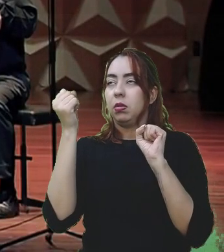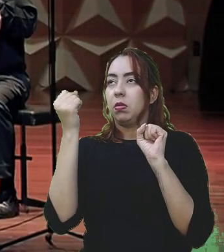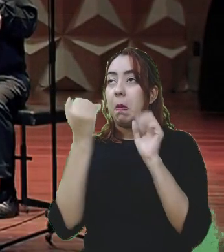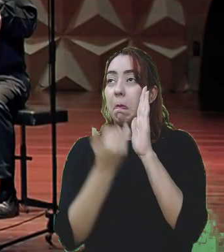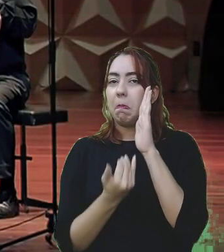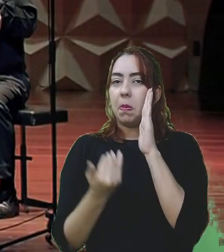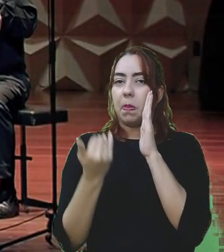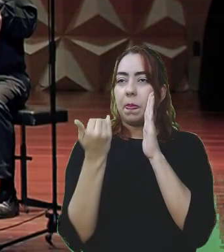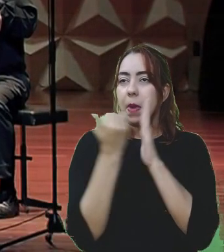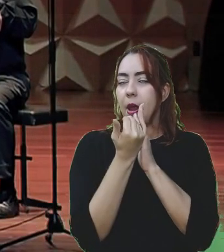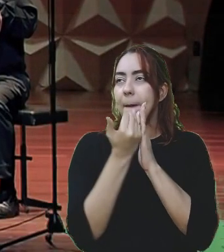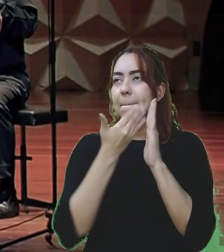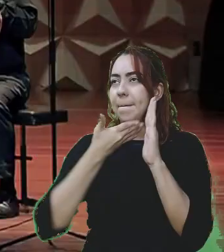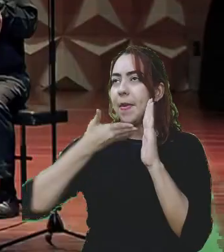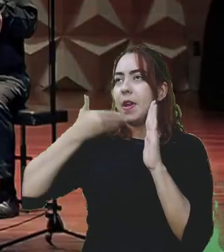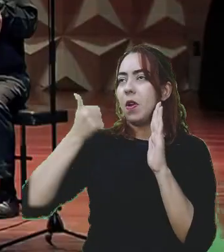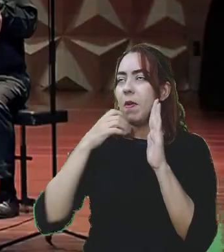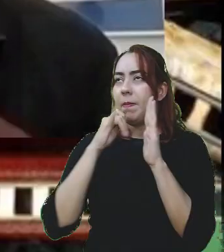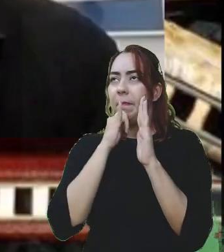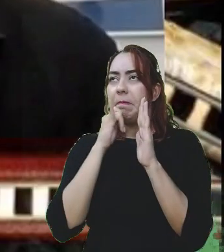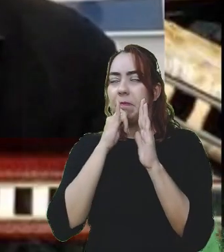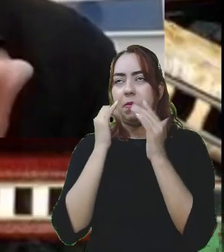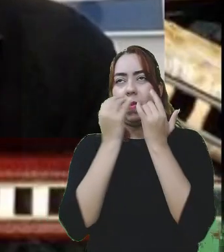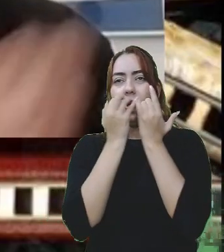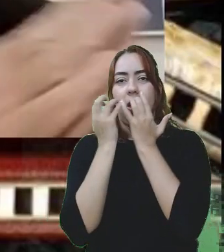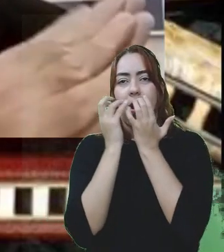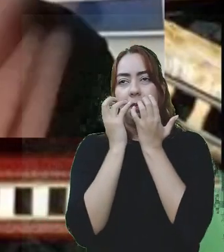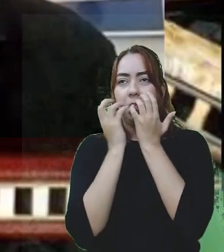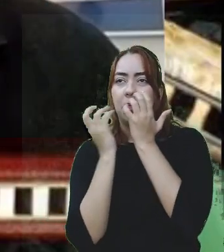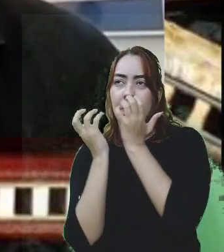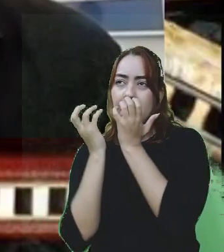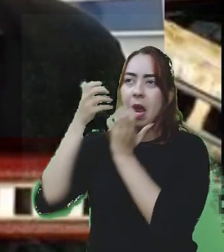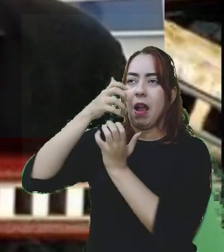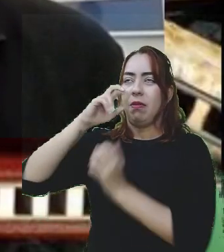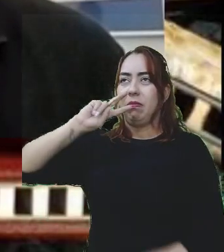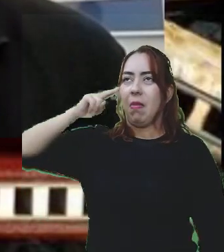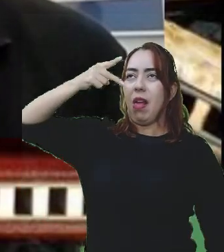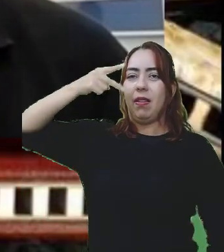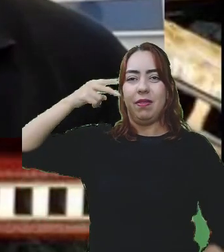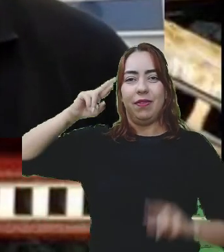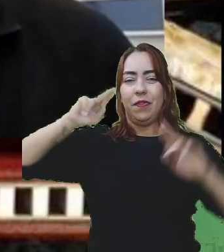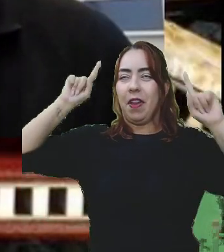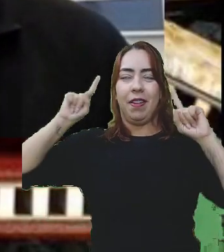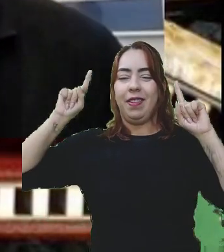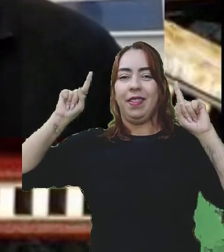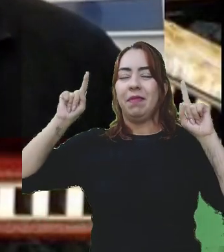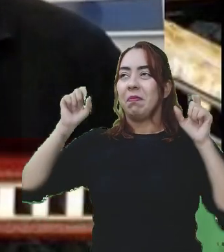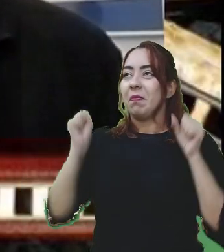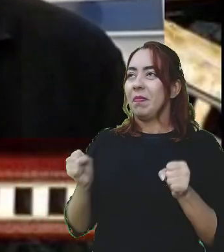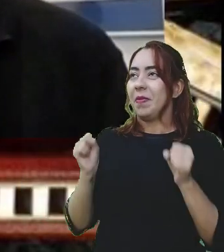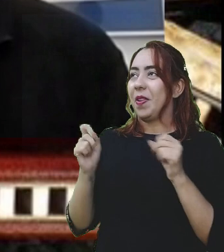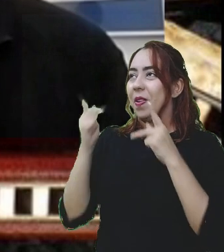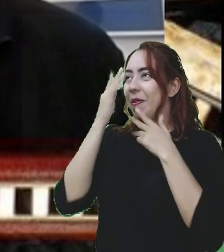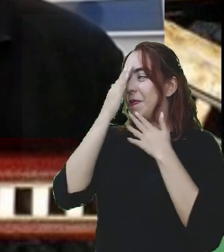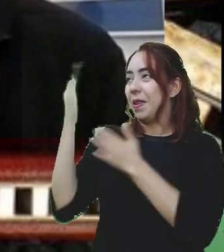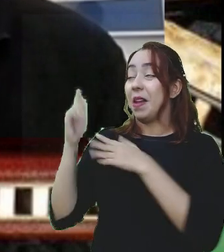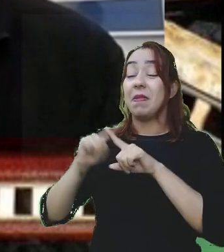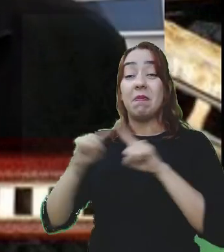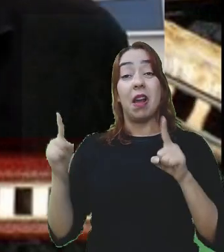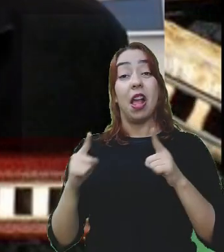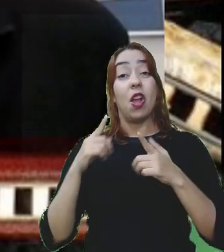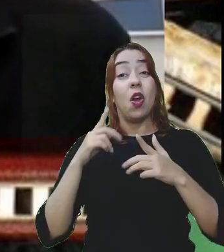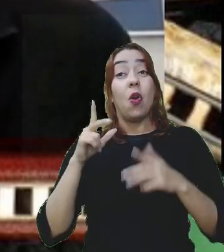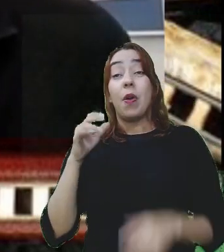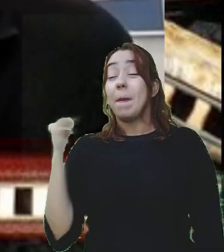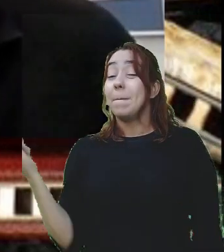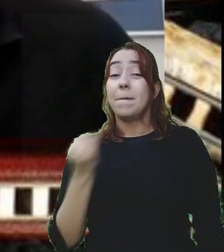diferente, que você vira de cabeça para baixo, eu vou falar, olha, muito obrigado por tudo. Para mim, o principal é a minha realização.